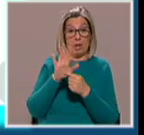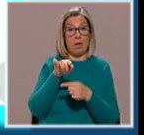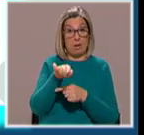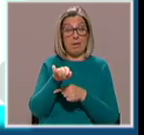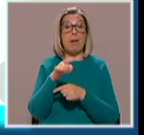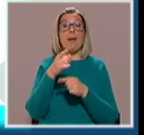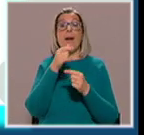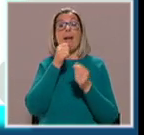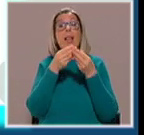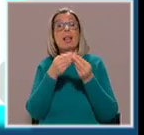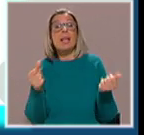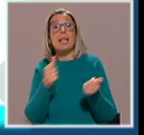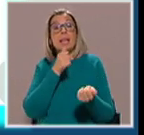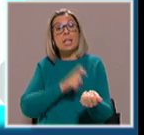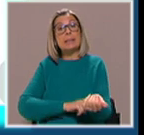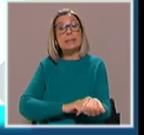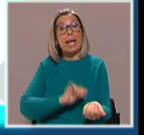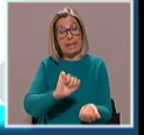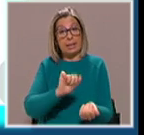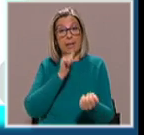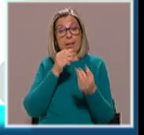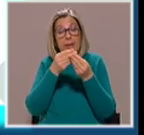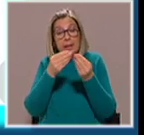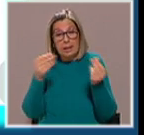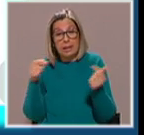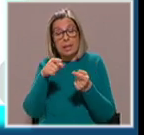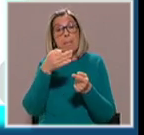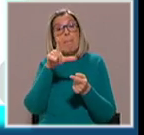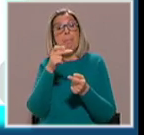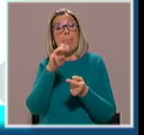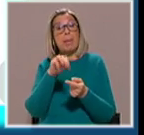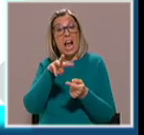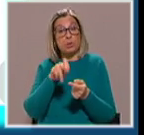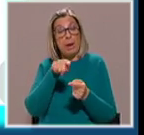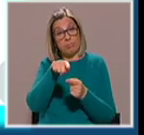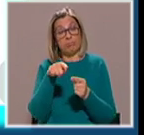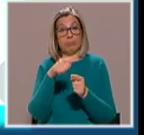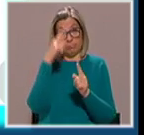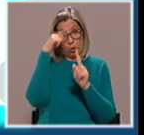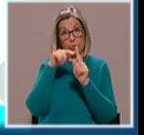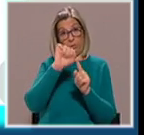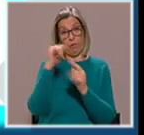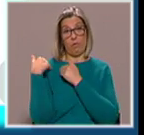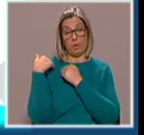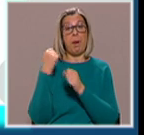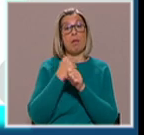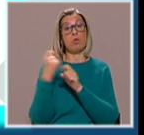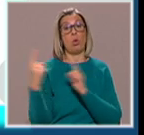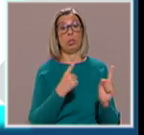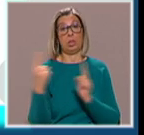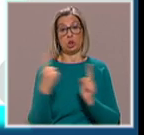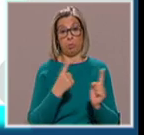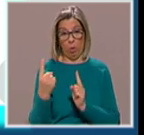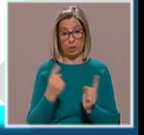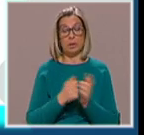líquida do sangue. O plasma tem a função de transportar os nutrientes, parte do dióxido de carbono e ainda outros